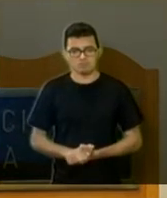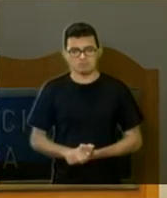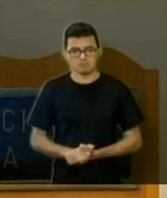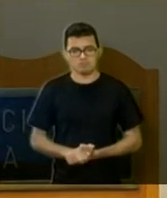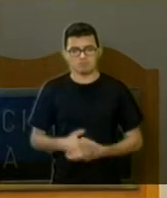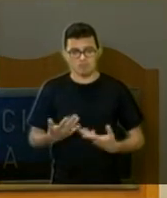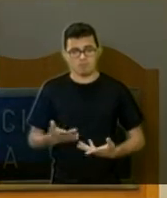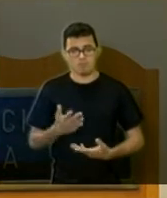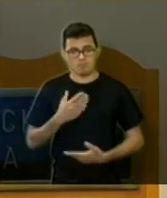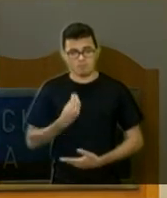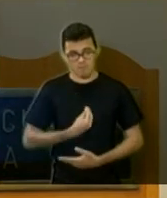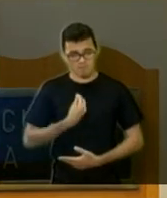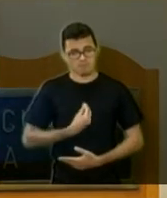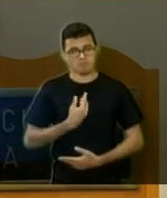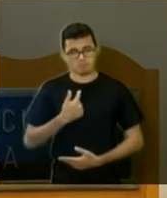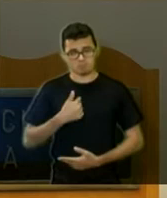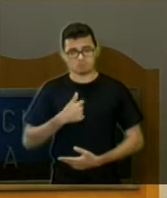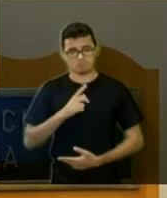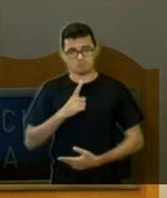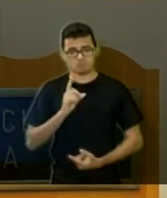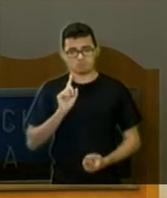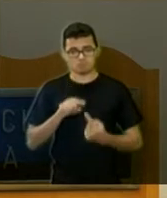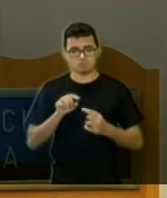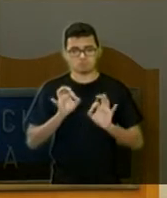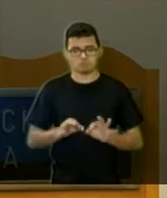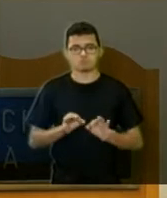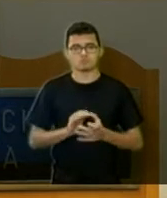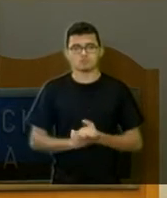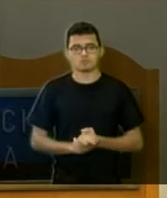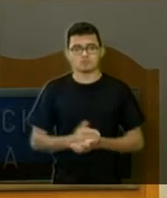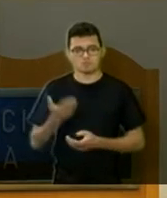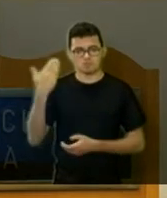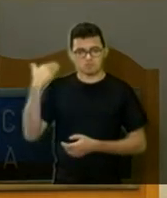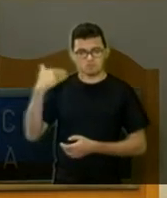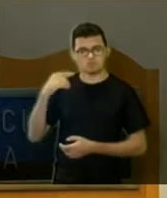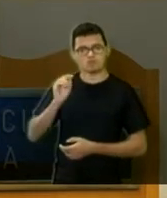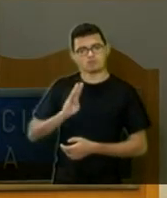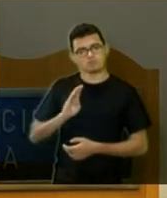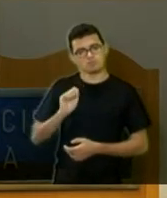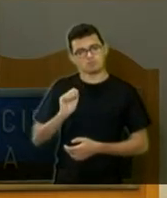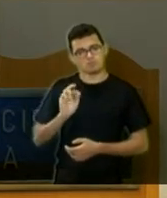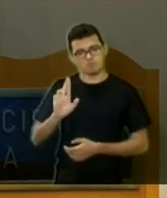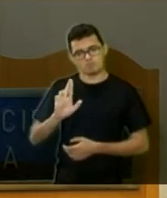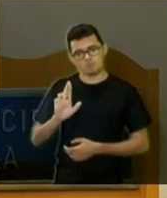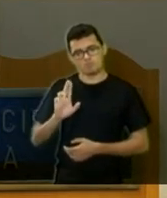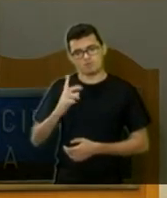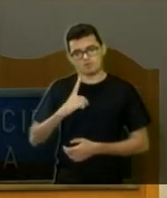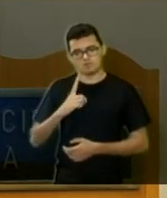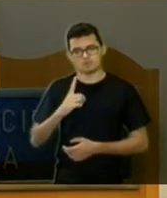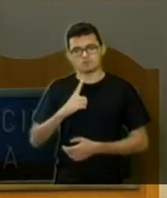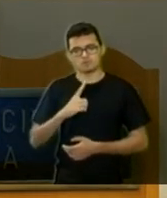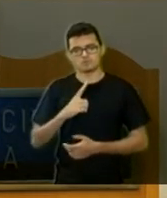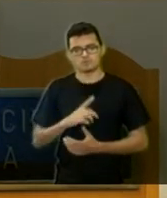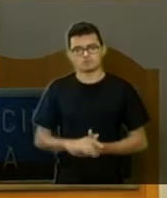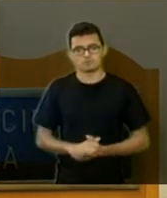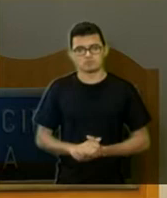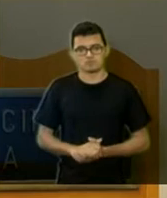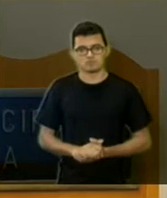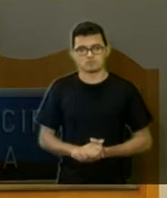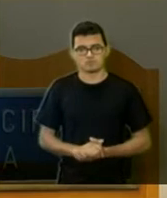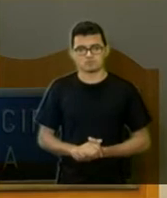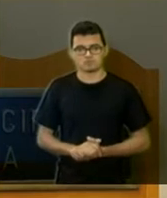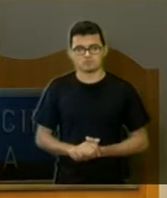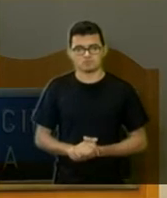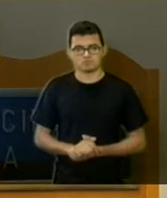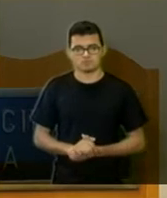meu lema, né? E desde lá do bar, como a gente comentou-se aqui,